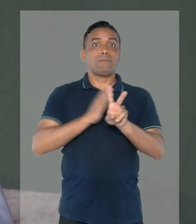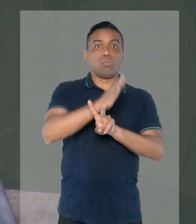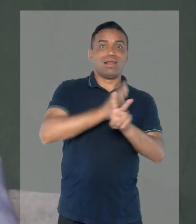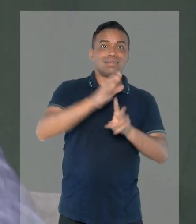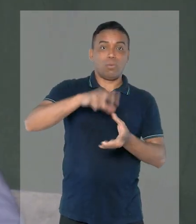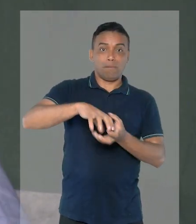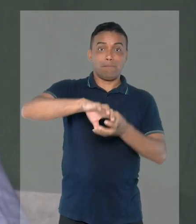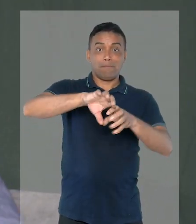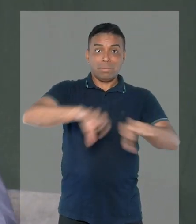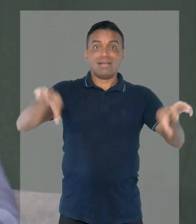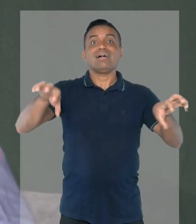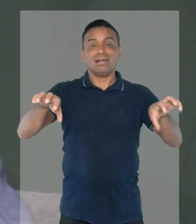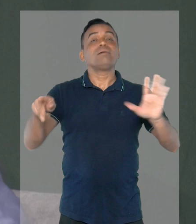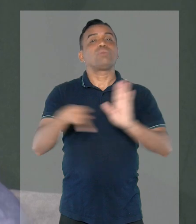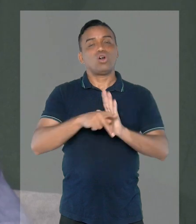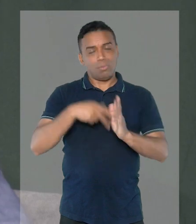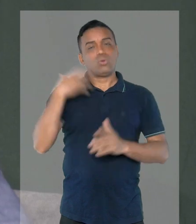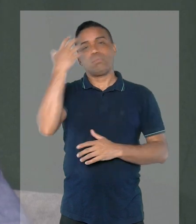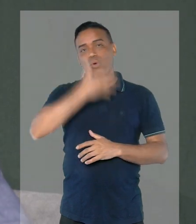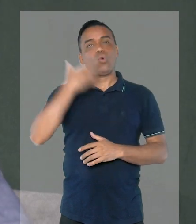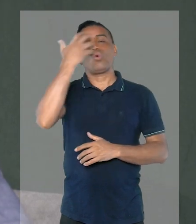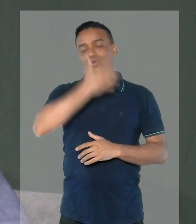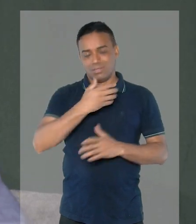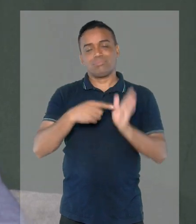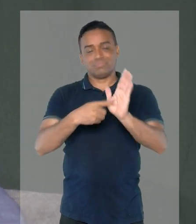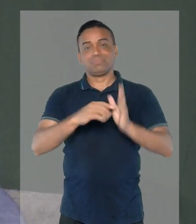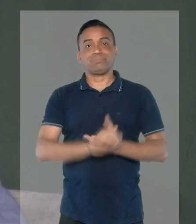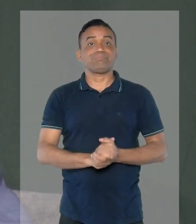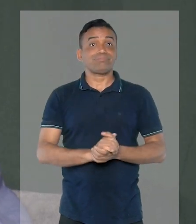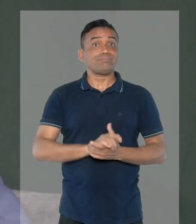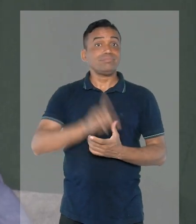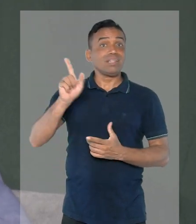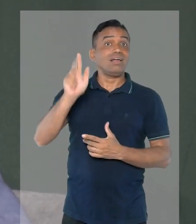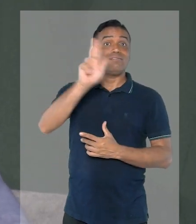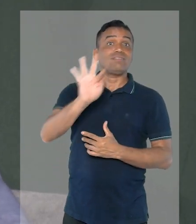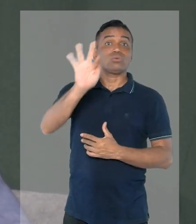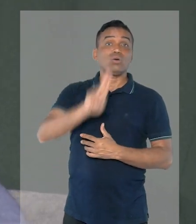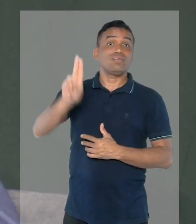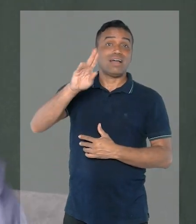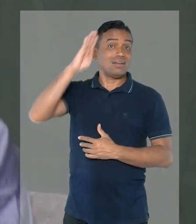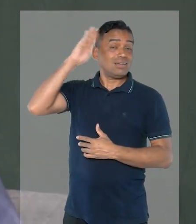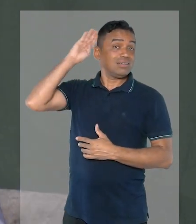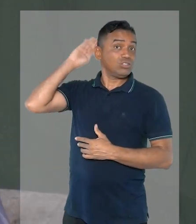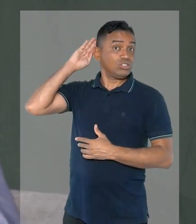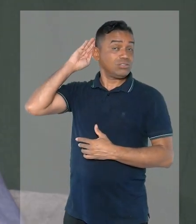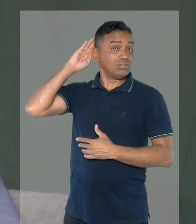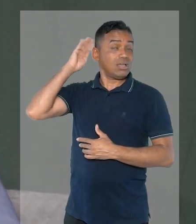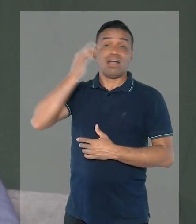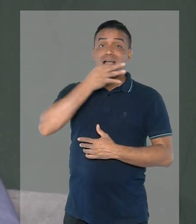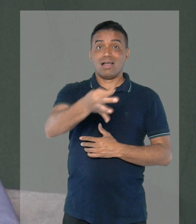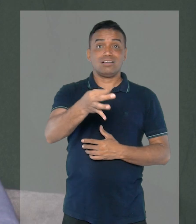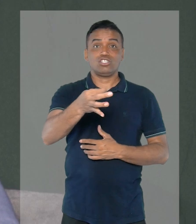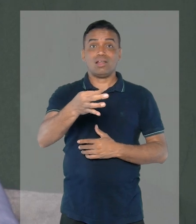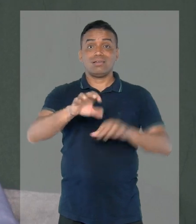está na música popular, o que também é bem ridículo, né? A academia tem muito disso, né? Infelizmente. Assim, a academia acha que pode ficar